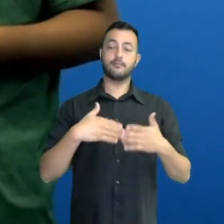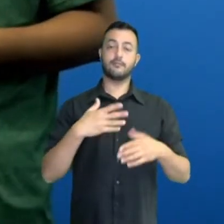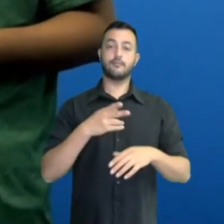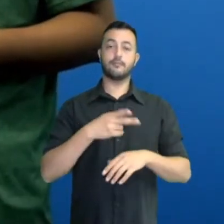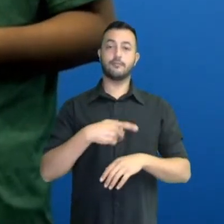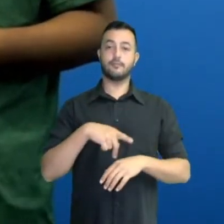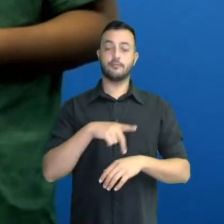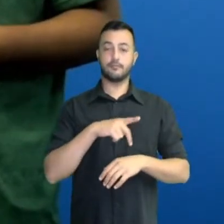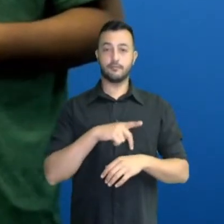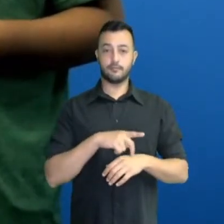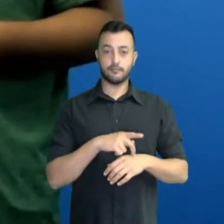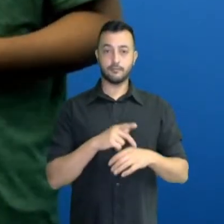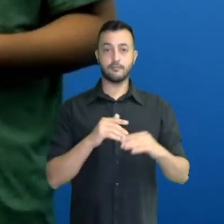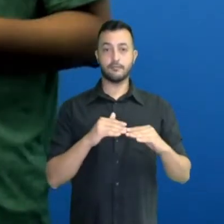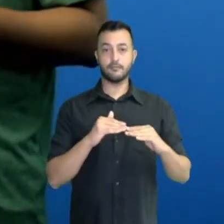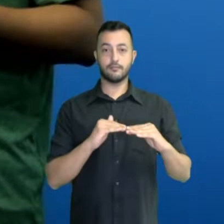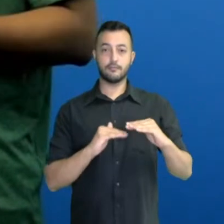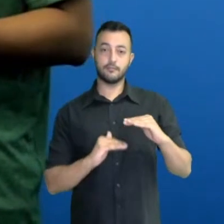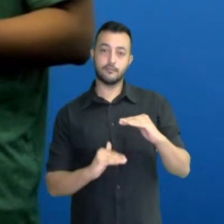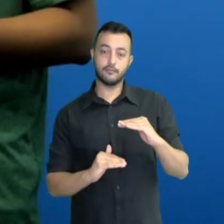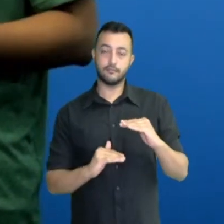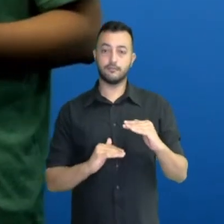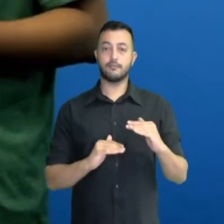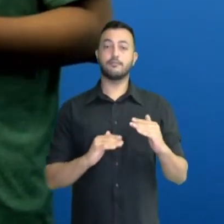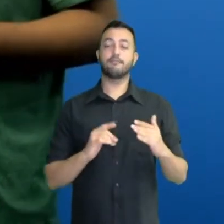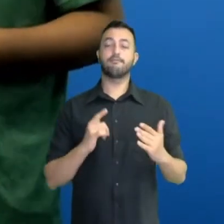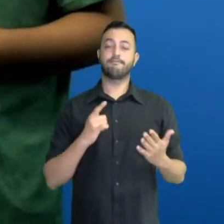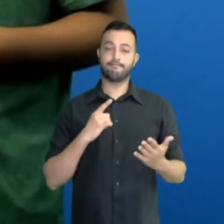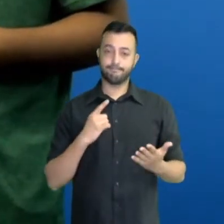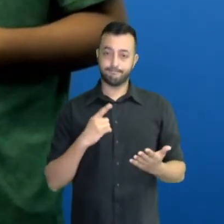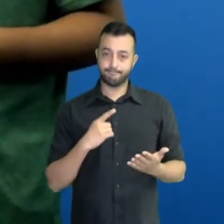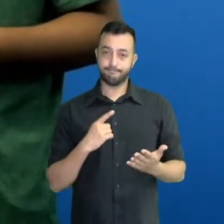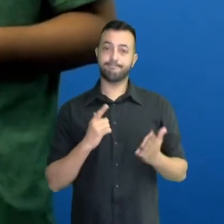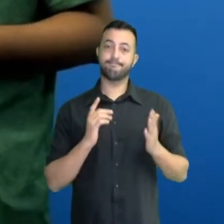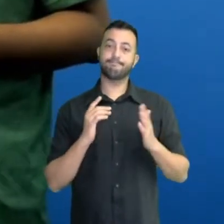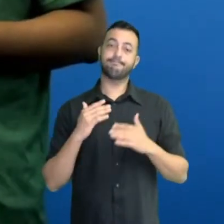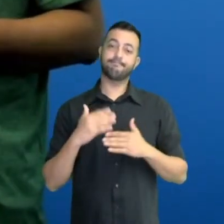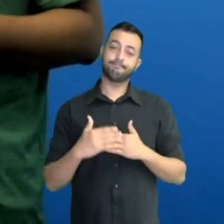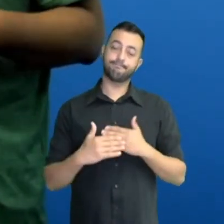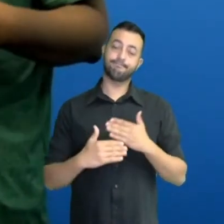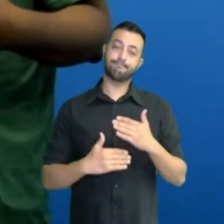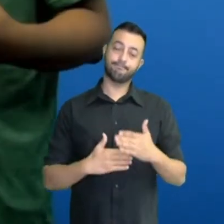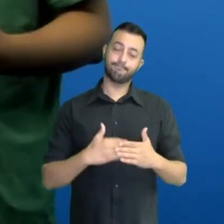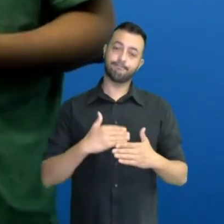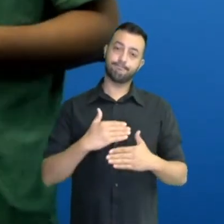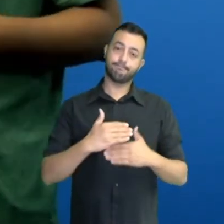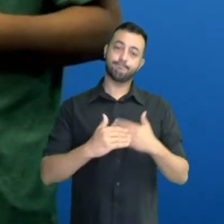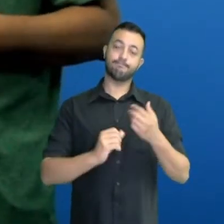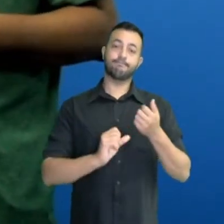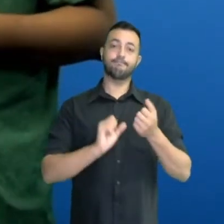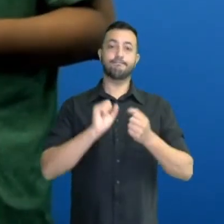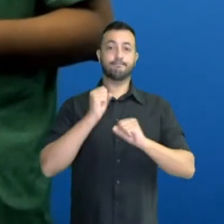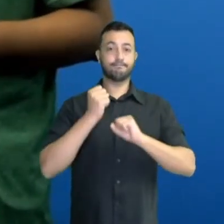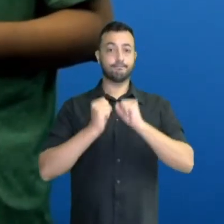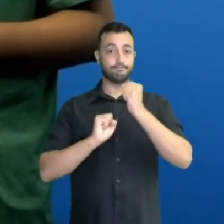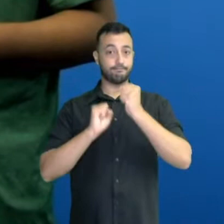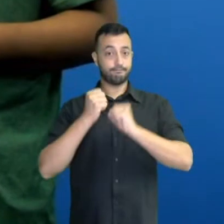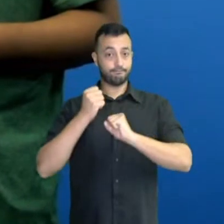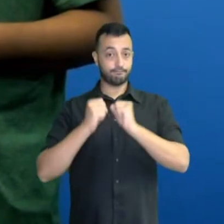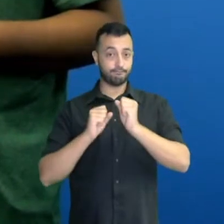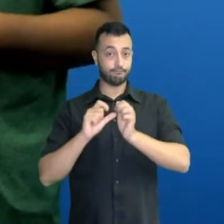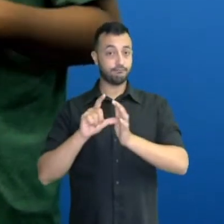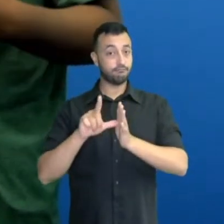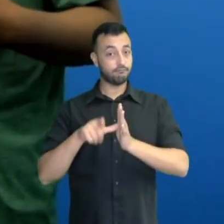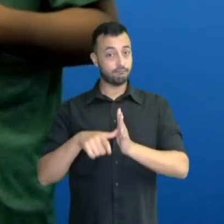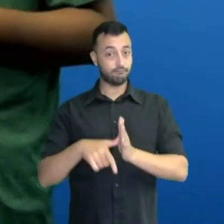do subdesenvolvidos, eles que não passaram por esse processo de industrialização, eles tiveram seu processo